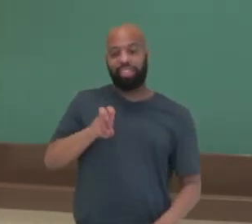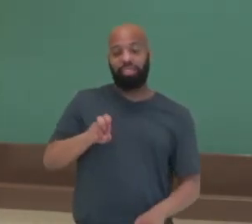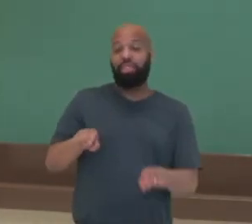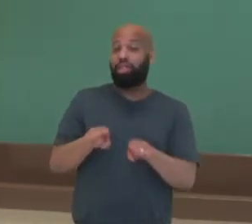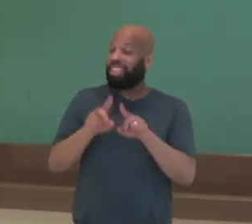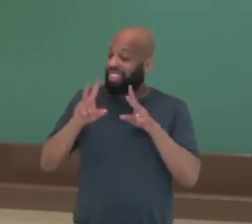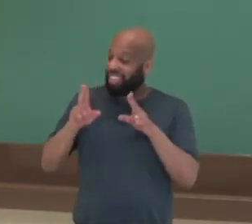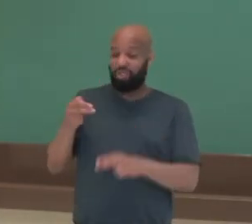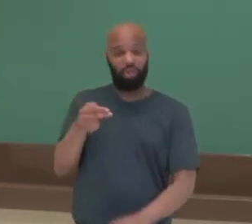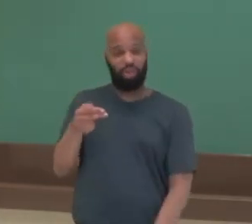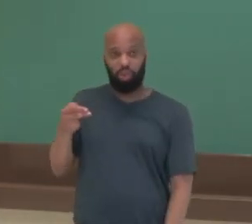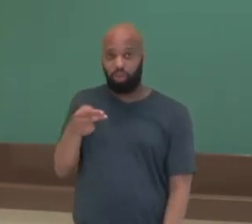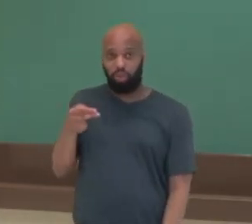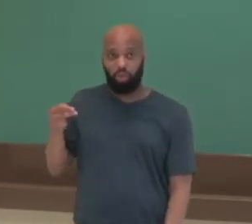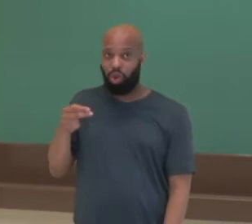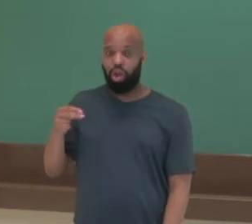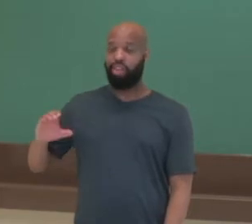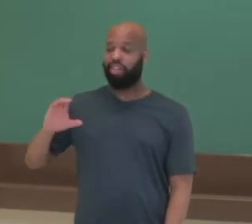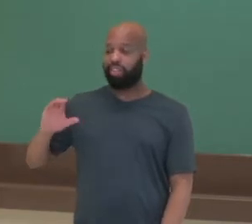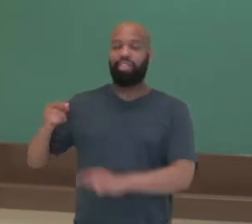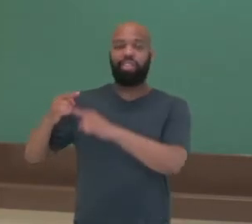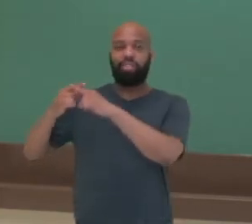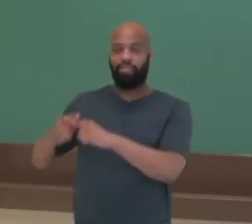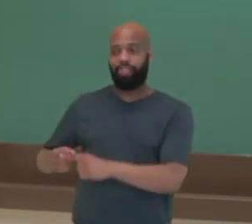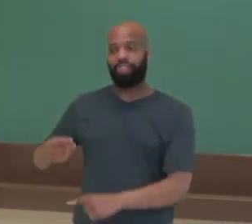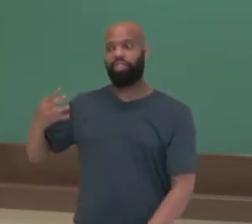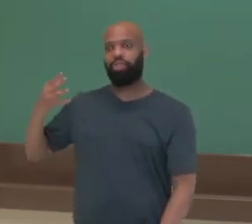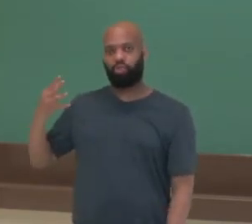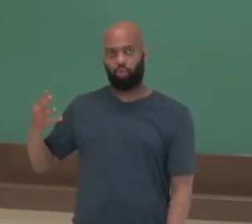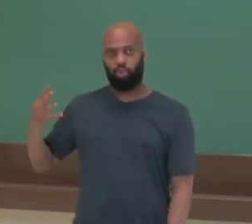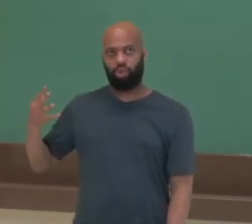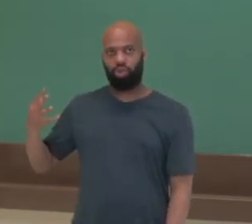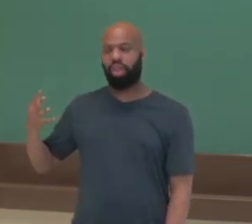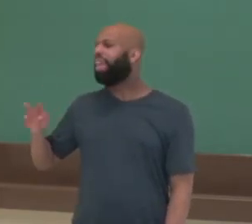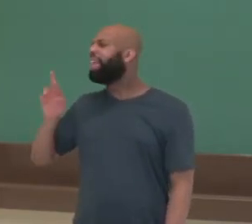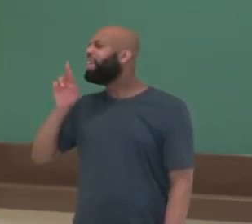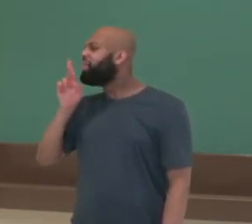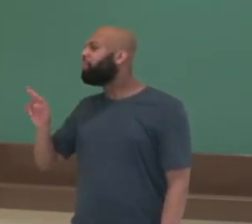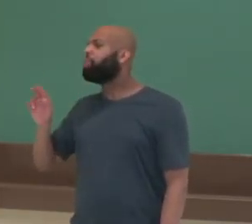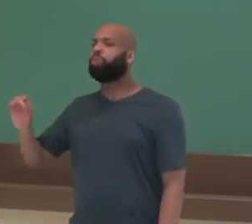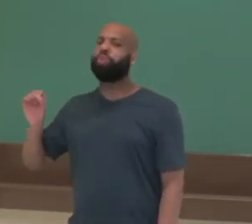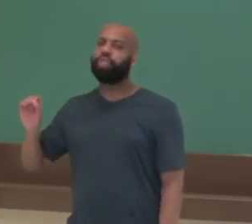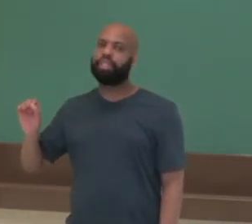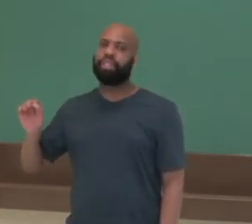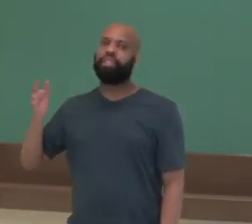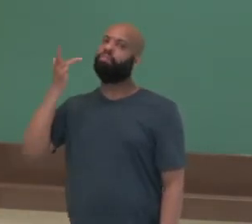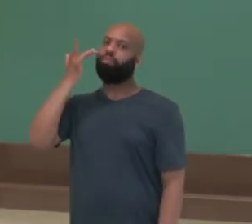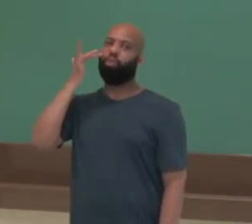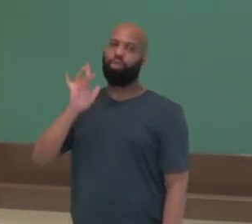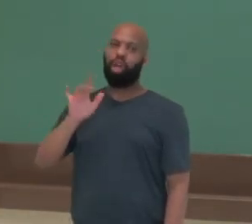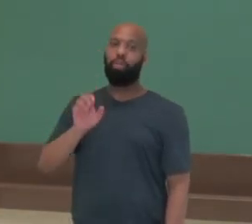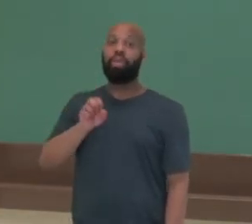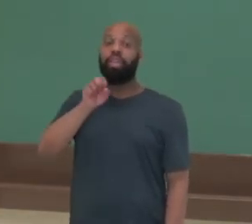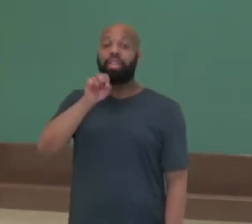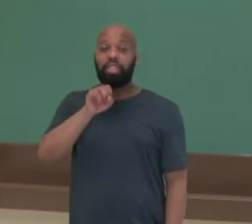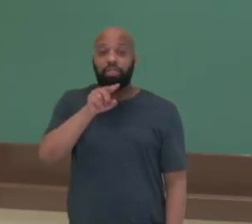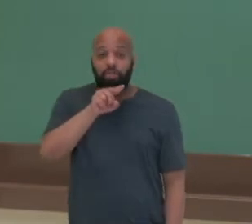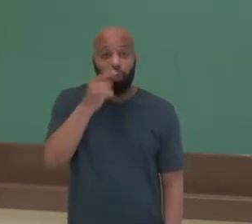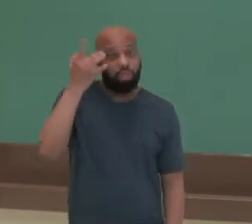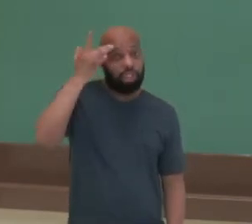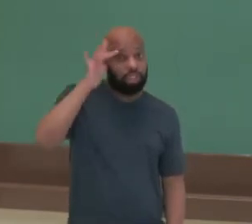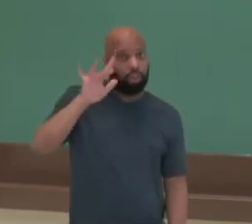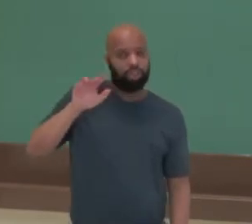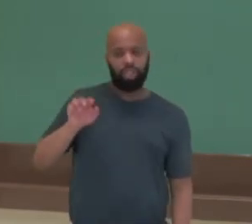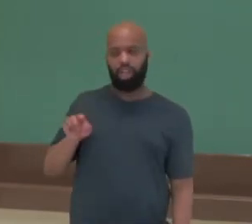E o produto desses dois termos vai ter que dar o mesmo resultado que C vezes 4. Só que eu não